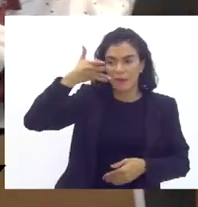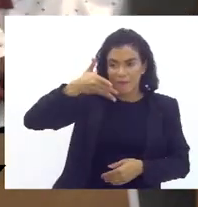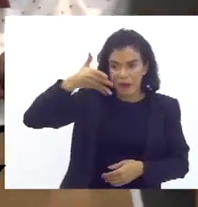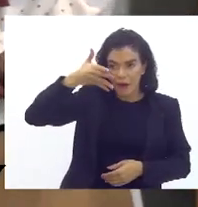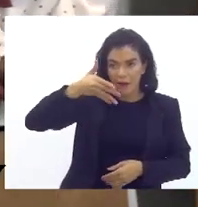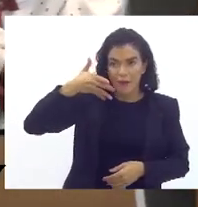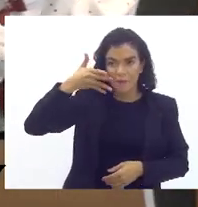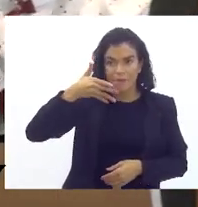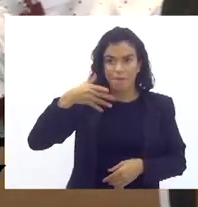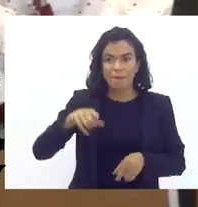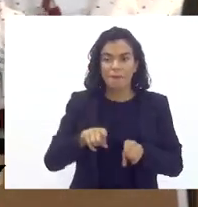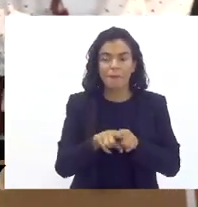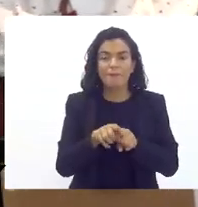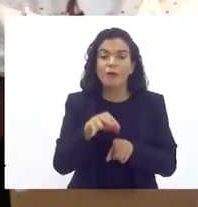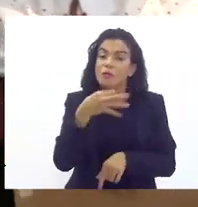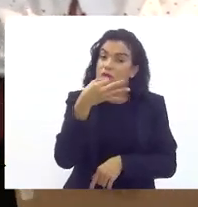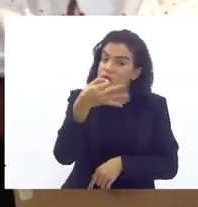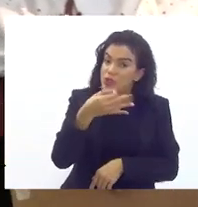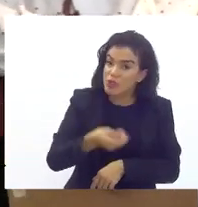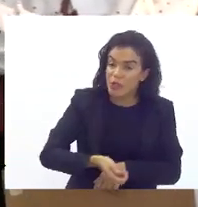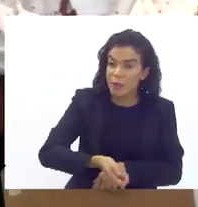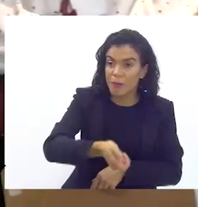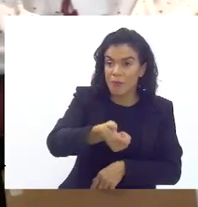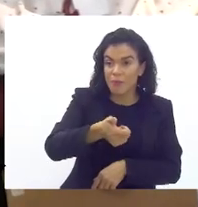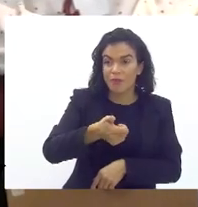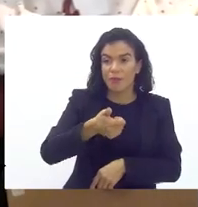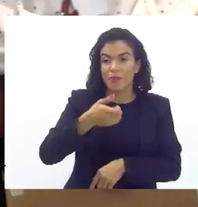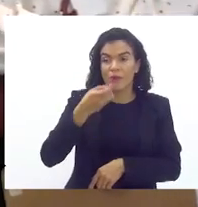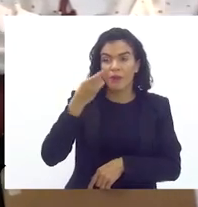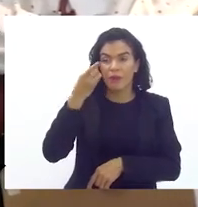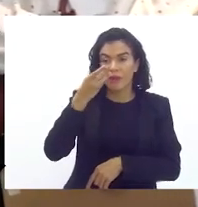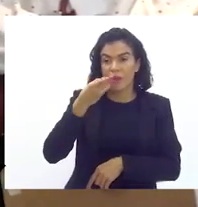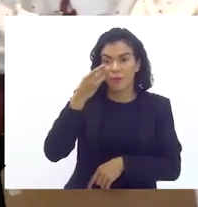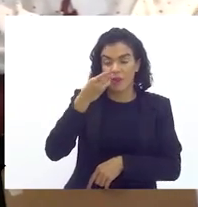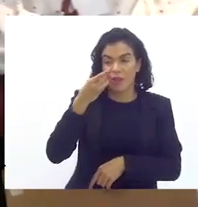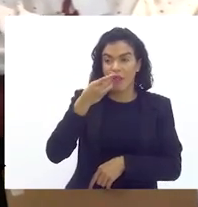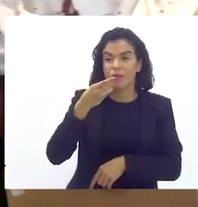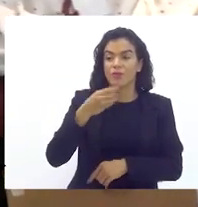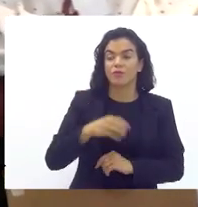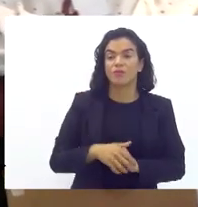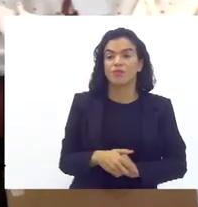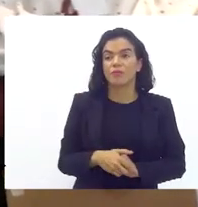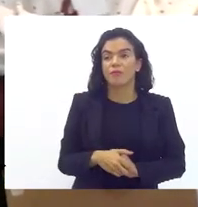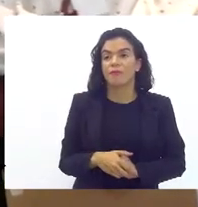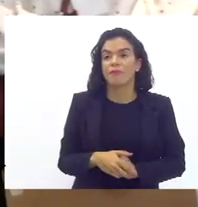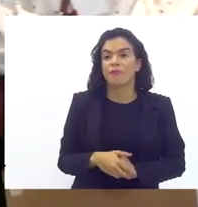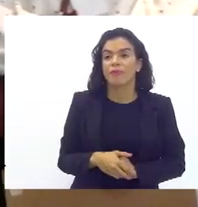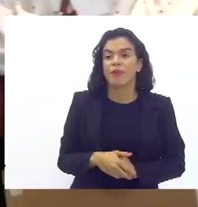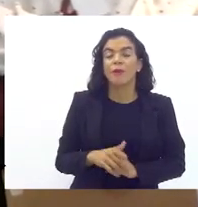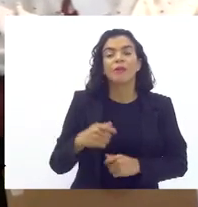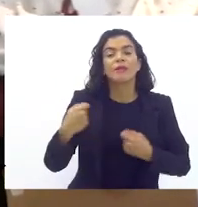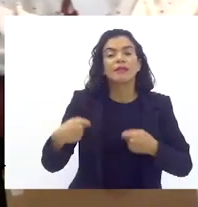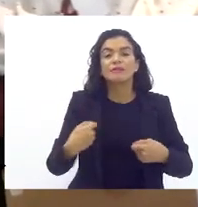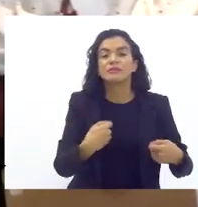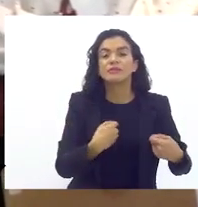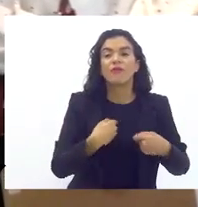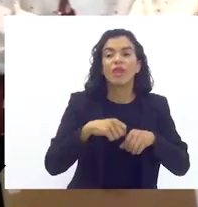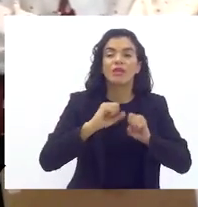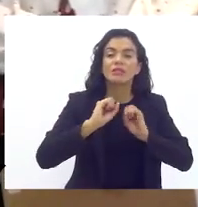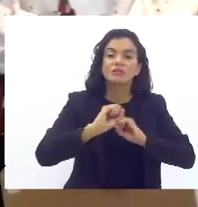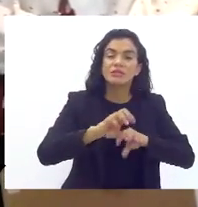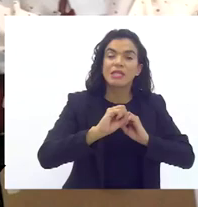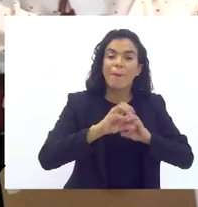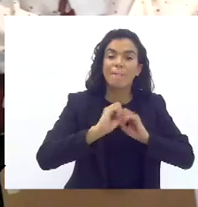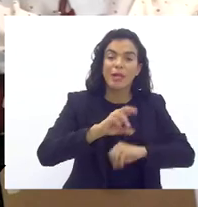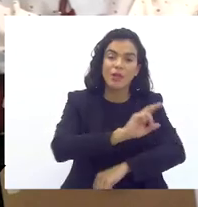e aqui uma sugestão até para o professor da academia de Polícia que deveria ter um letramento racial